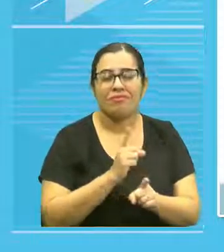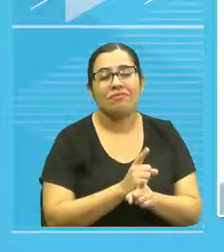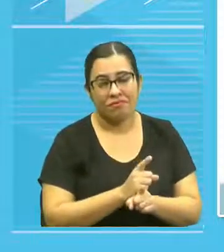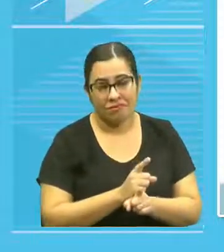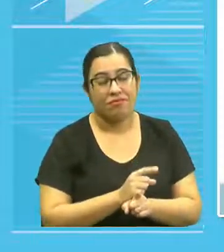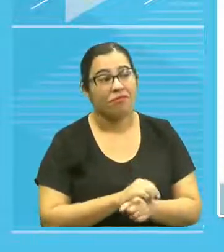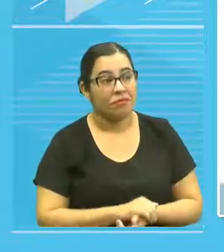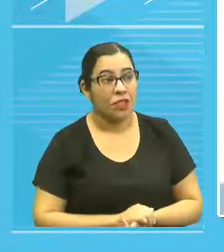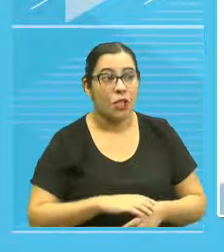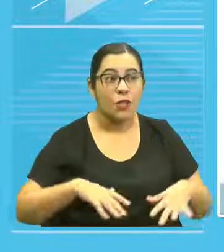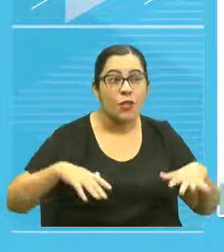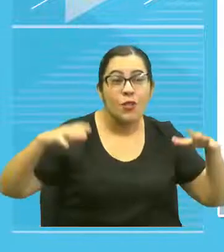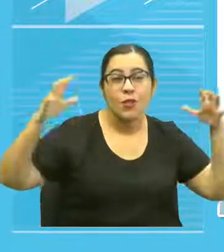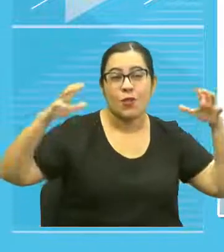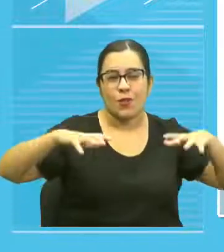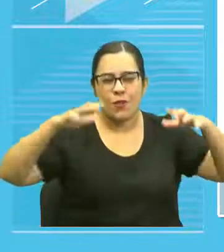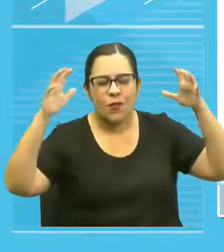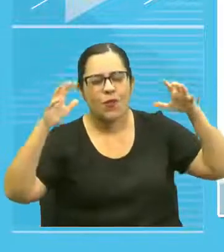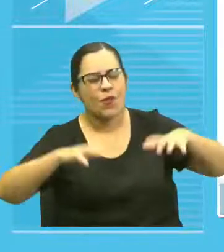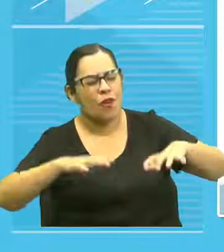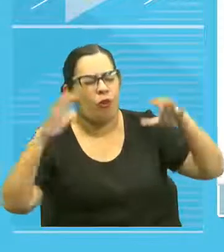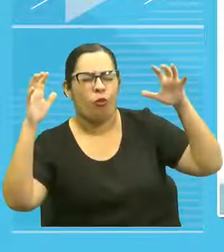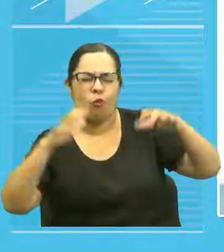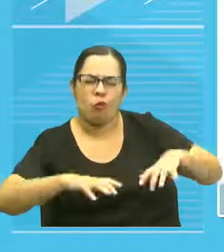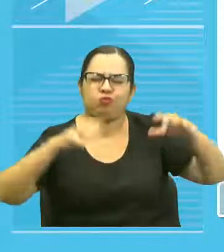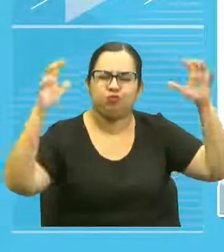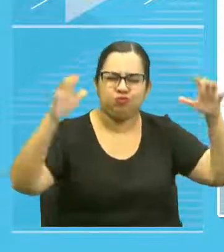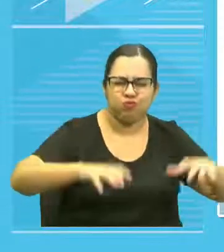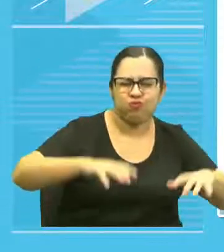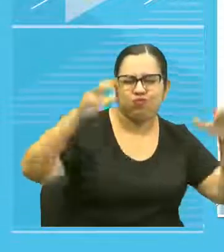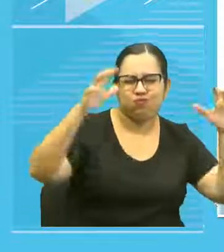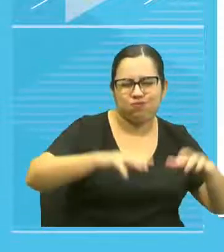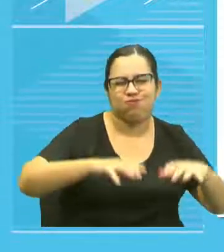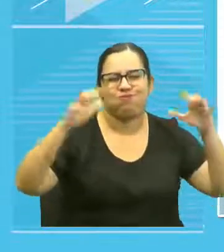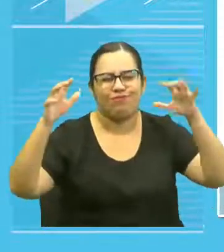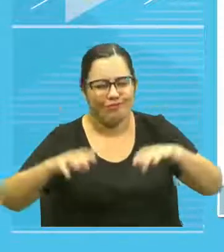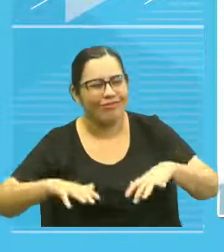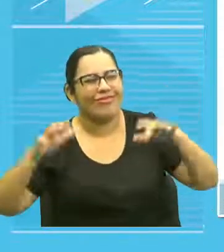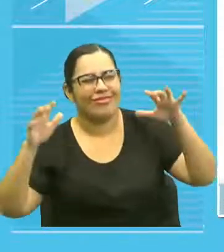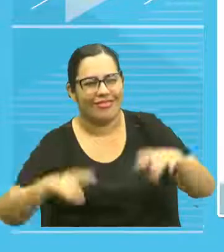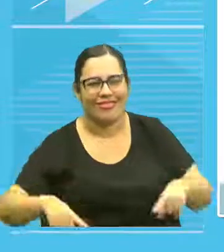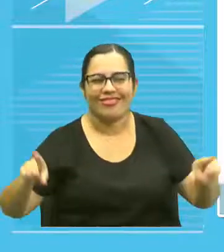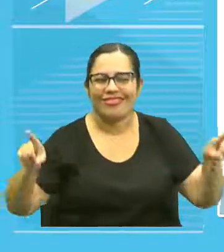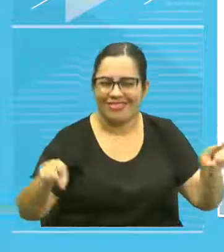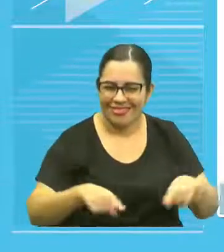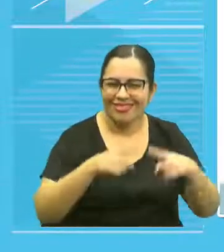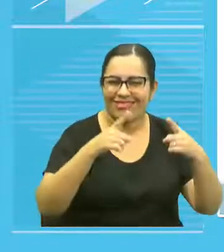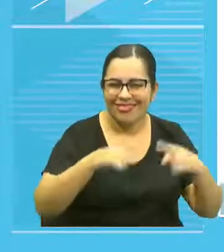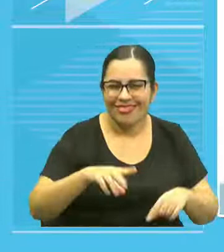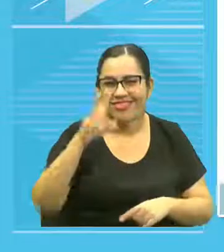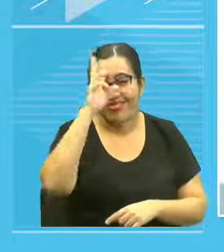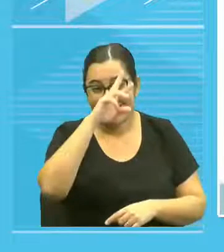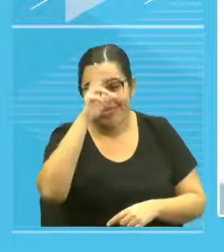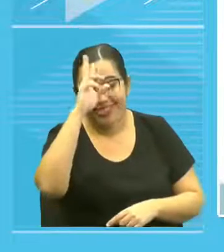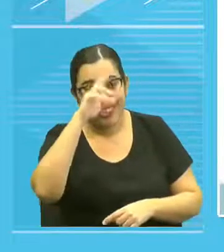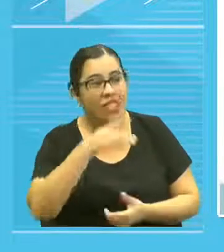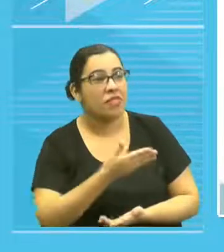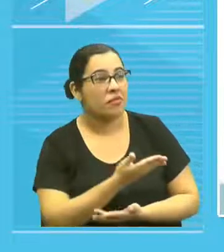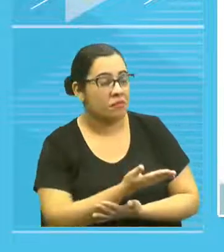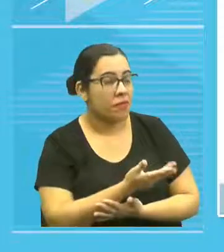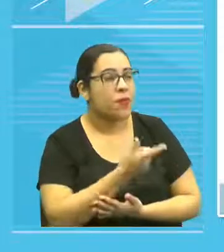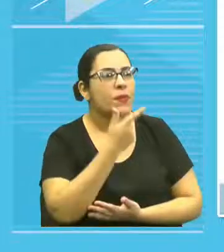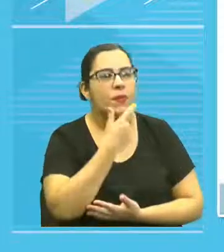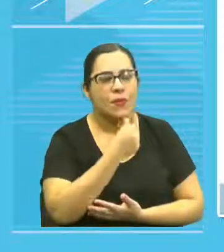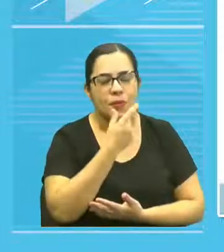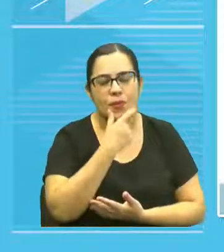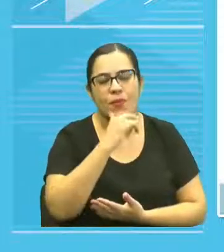sob chuva chove sem parar chove chove lembra que o Jorge que eu te chamei de Jorge Ben Jor